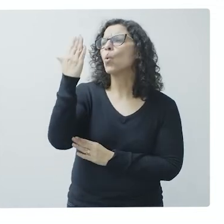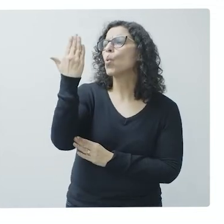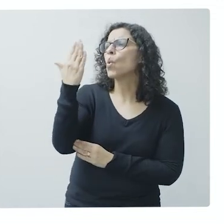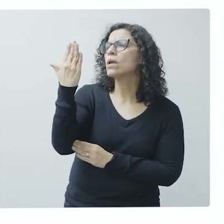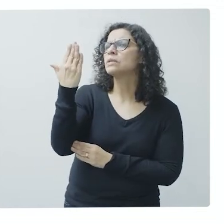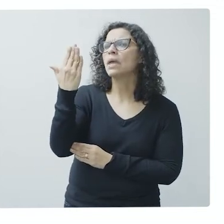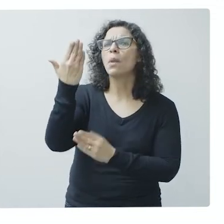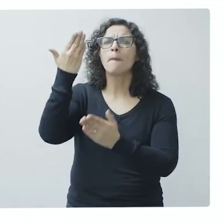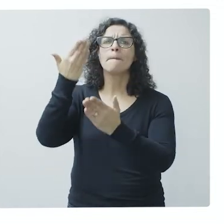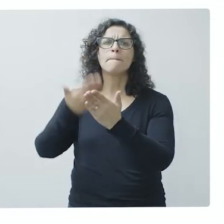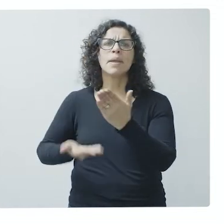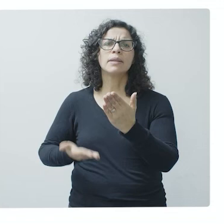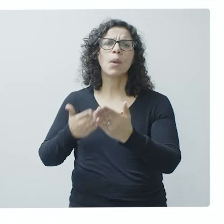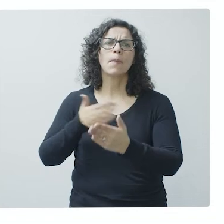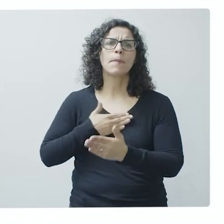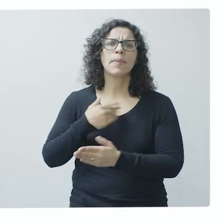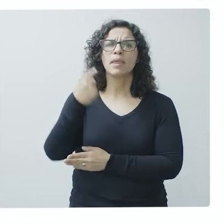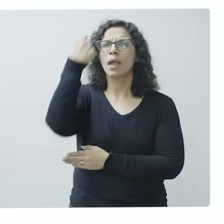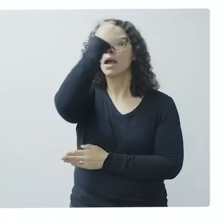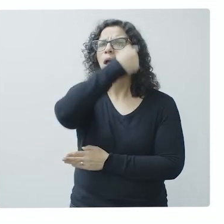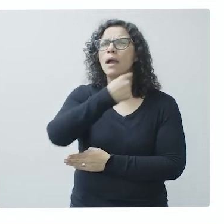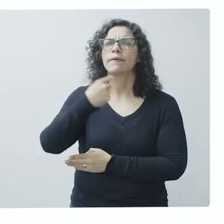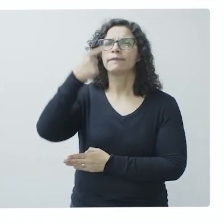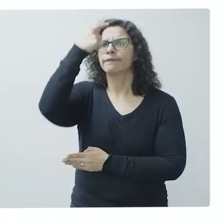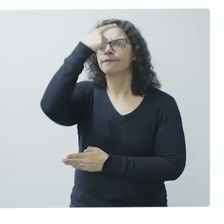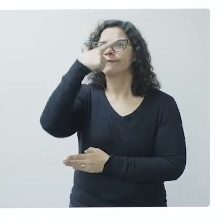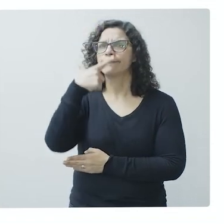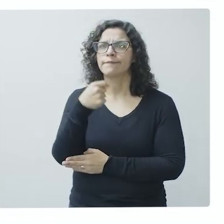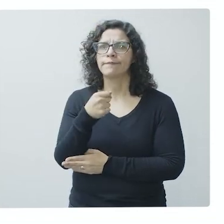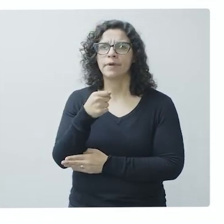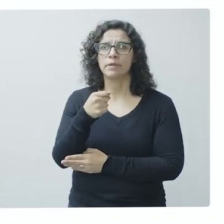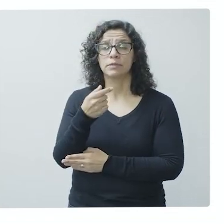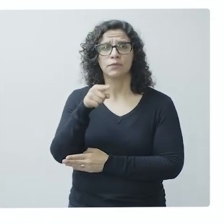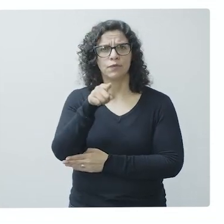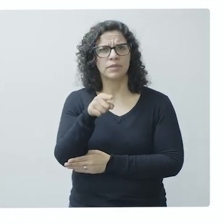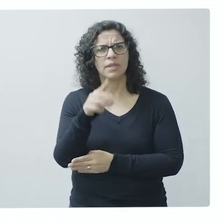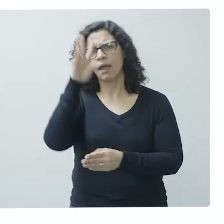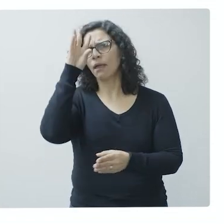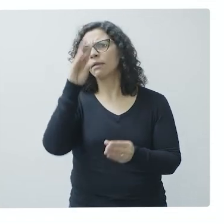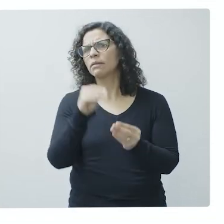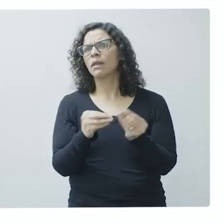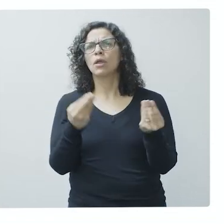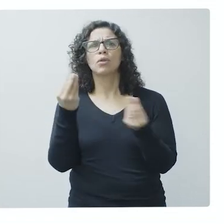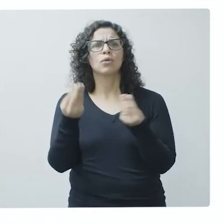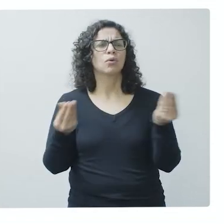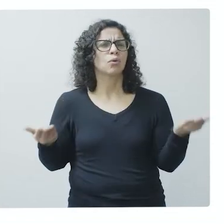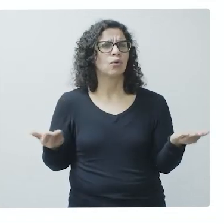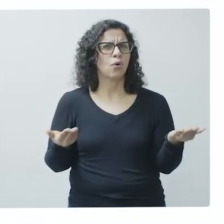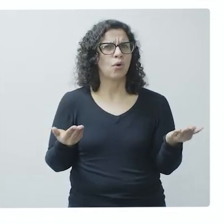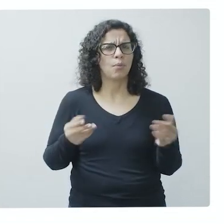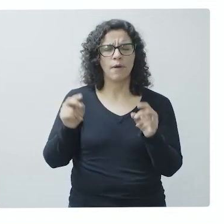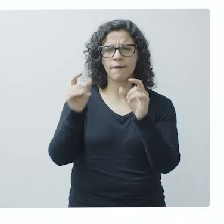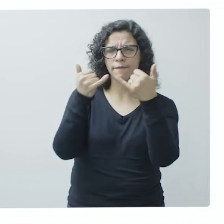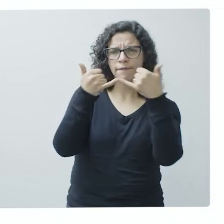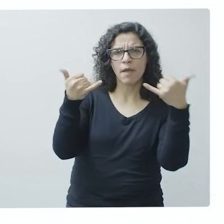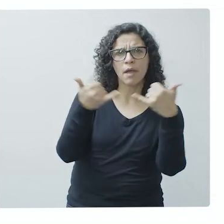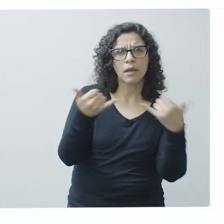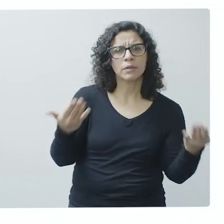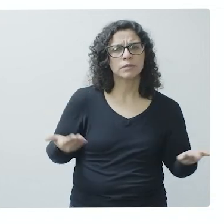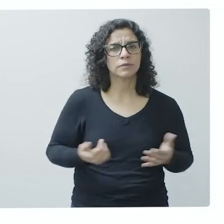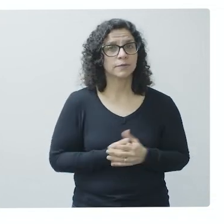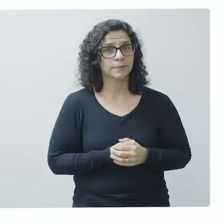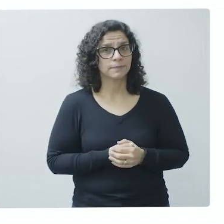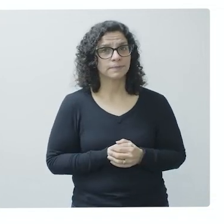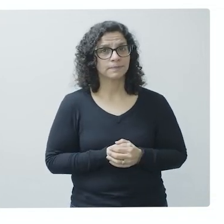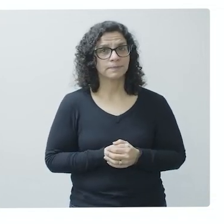ficou perdida a minha face? Como você compreende esses versos?